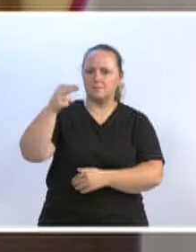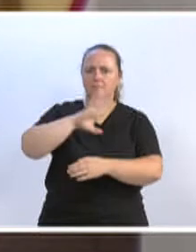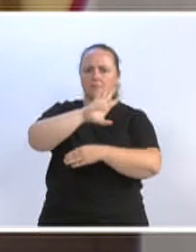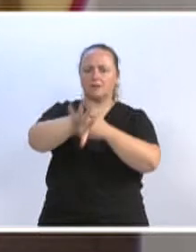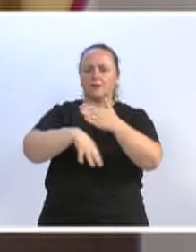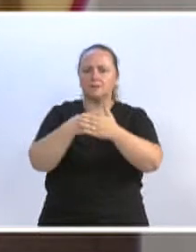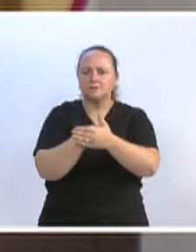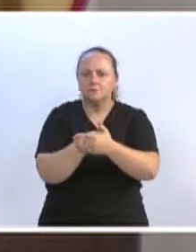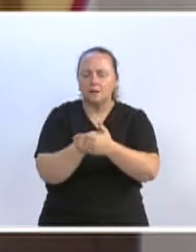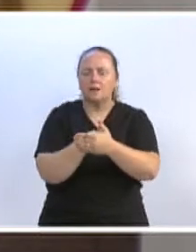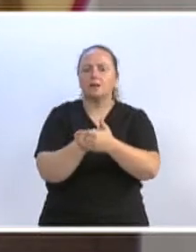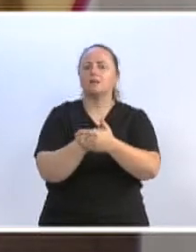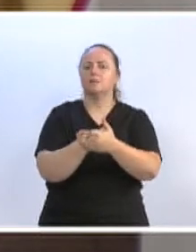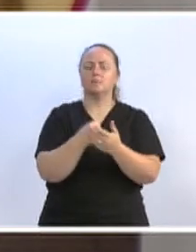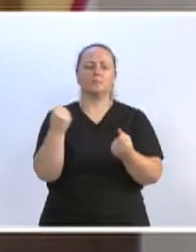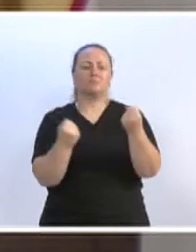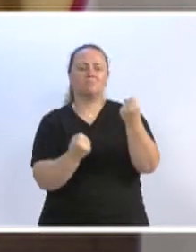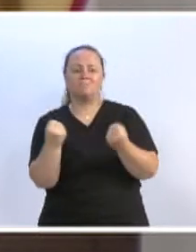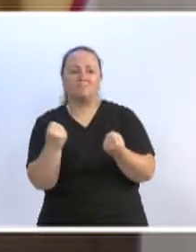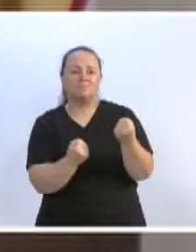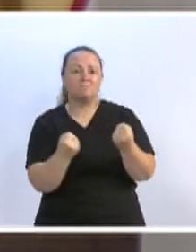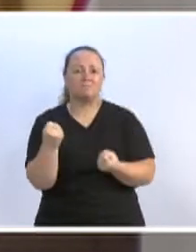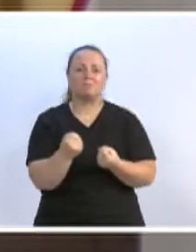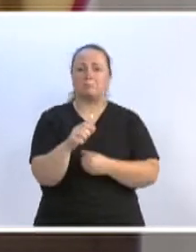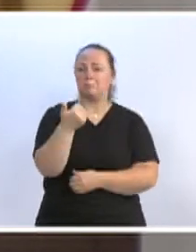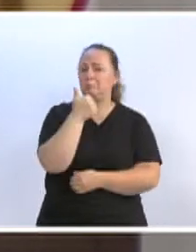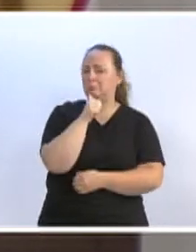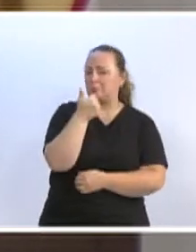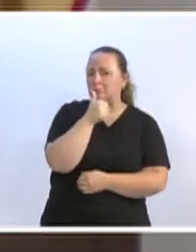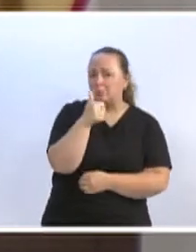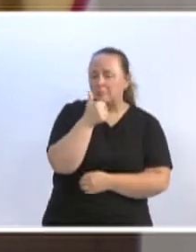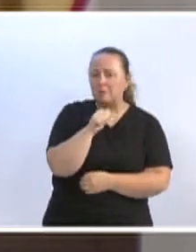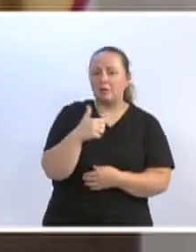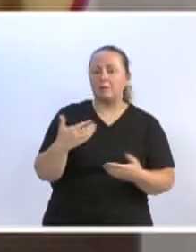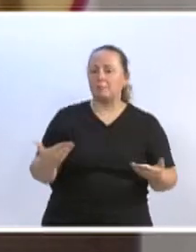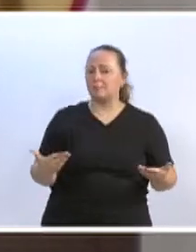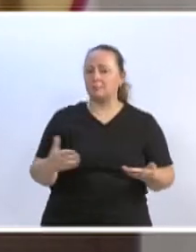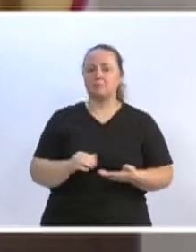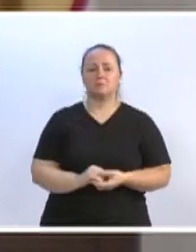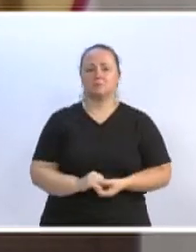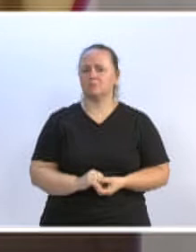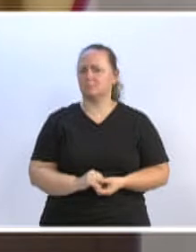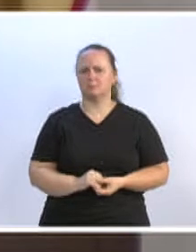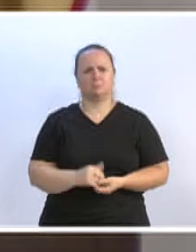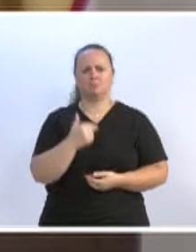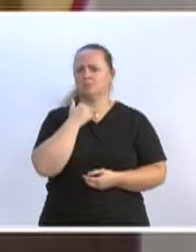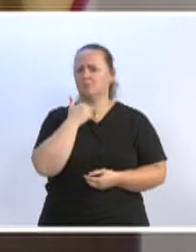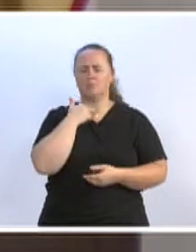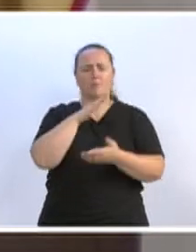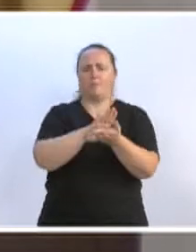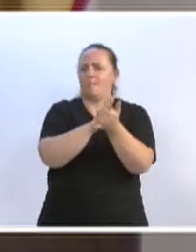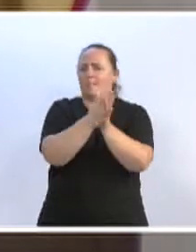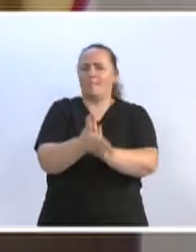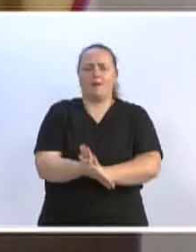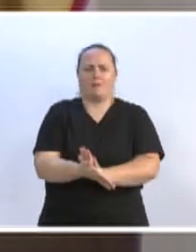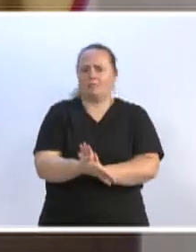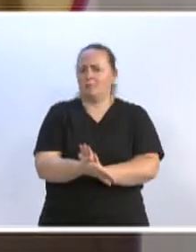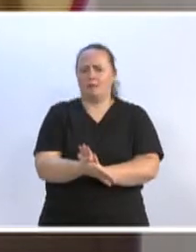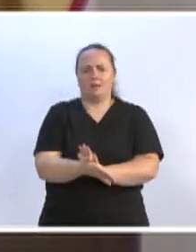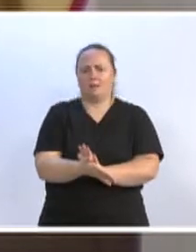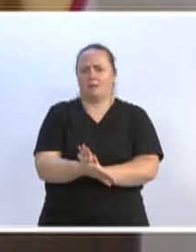se dirige, se guia, se bebe. Não matarás.